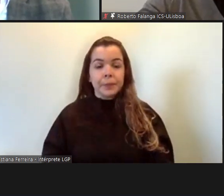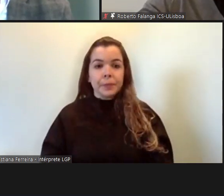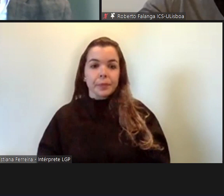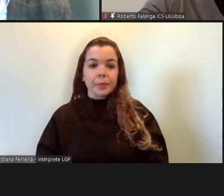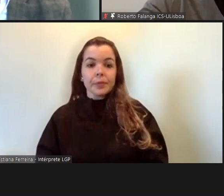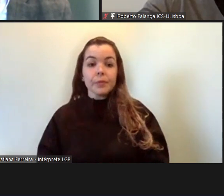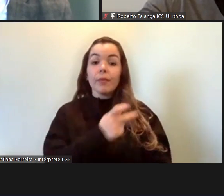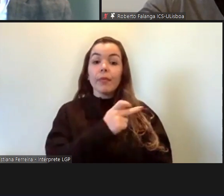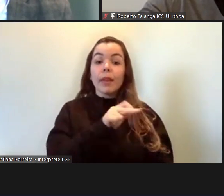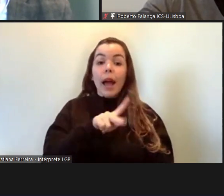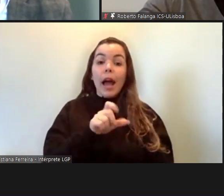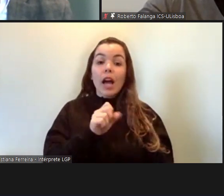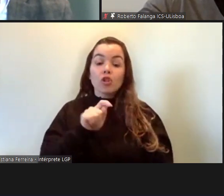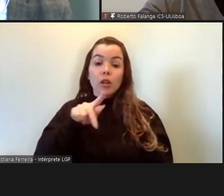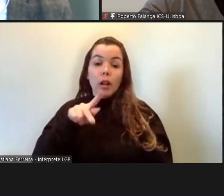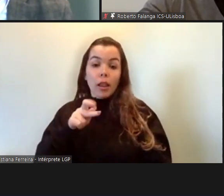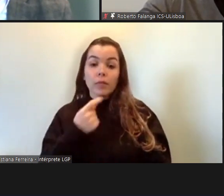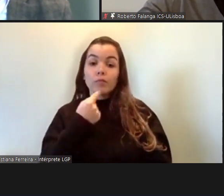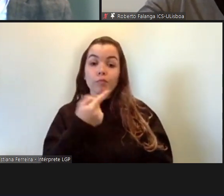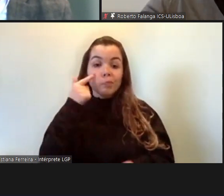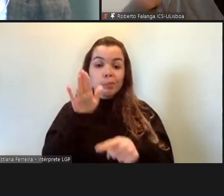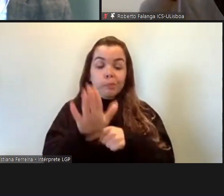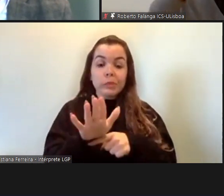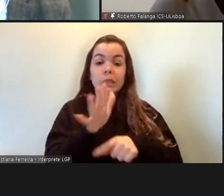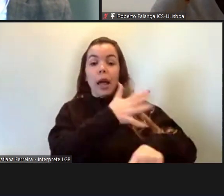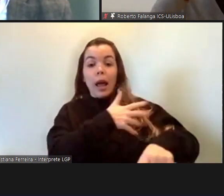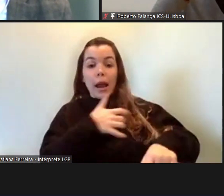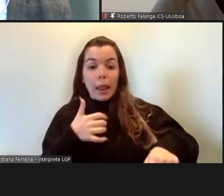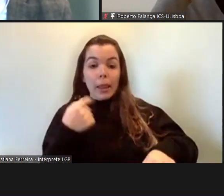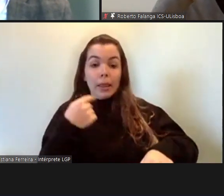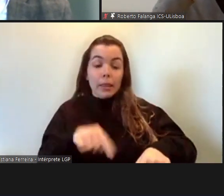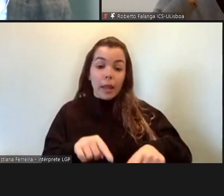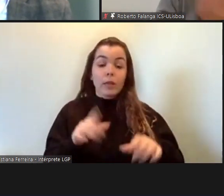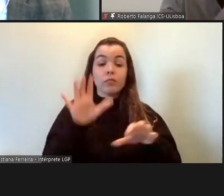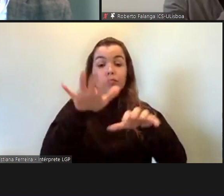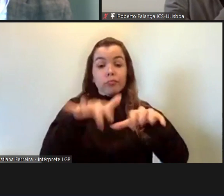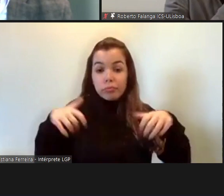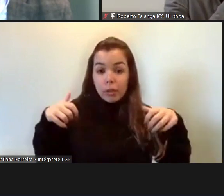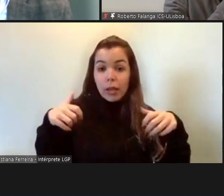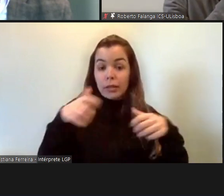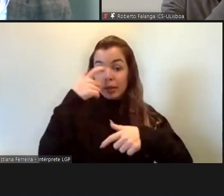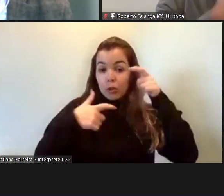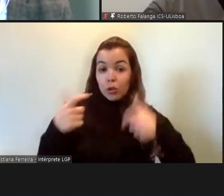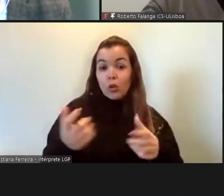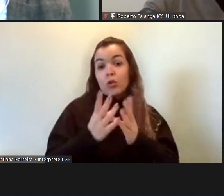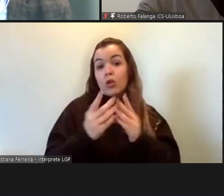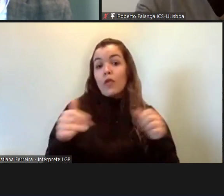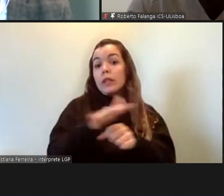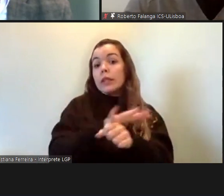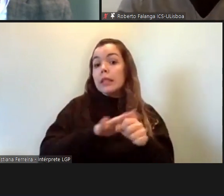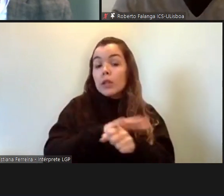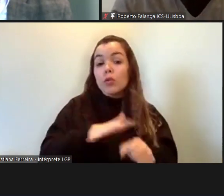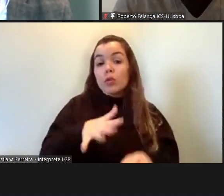A Ângela citou, por exemplo, o exemplo da Irlanda como as assembleias de cidadãos que resolveram questões como o aborto, que é uma questão